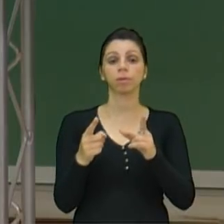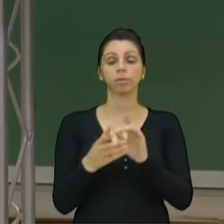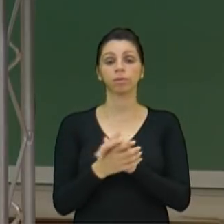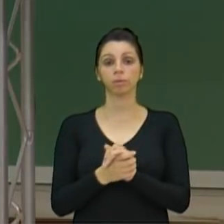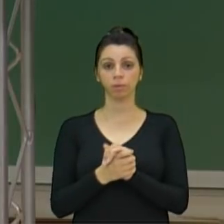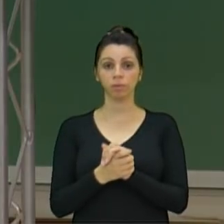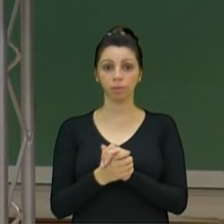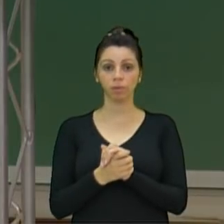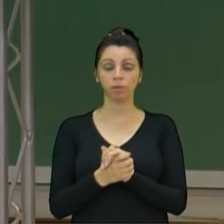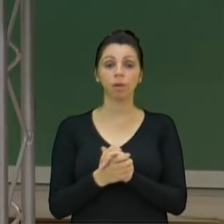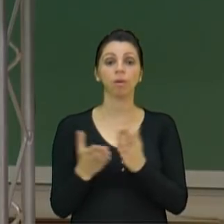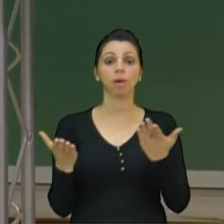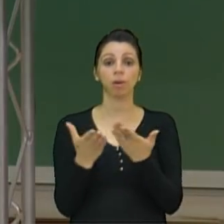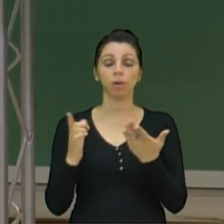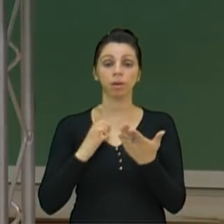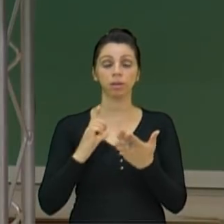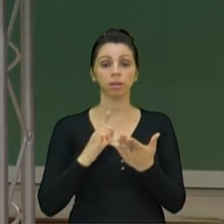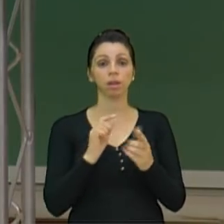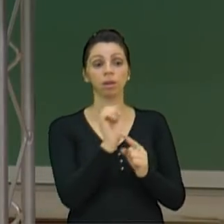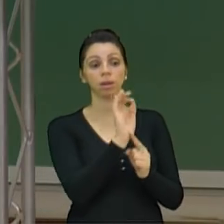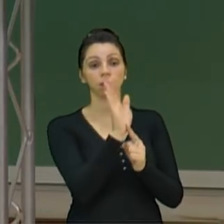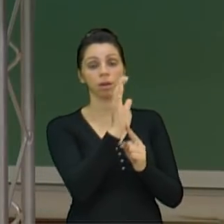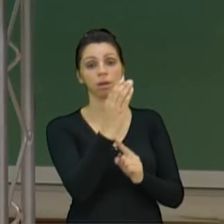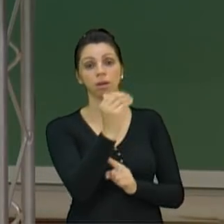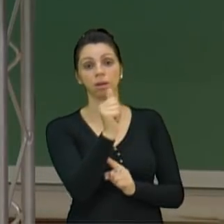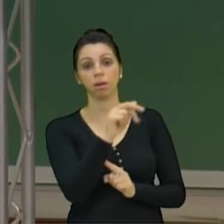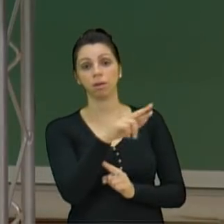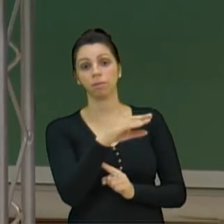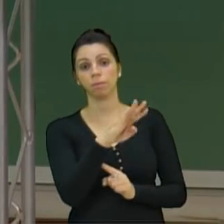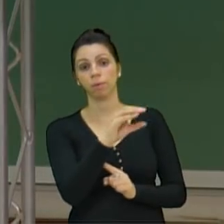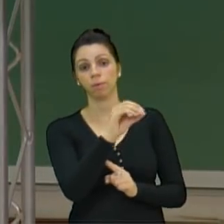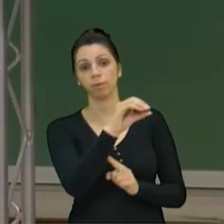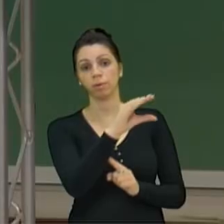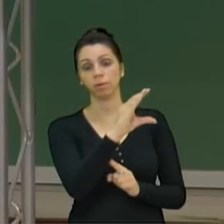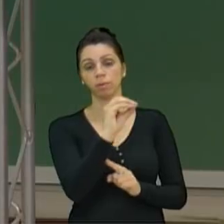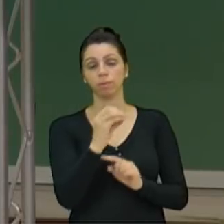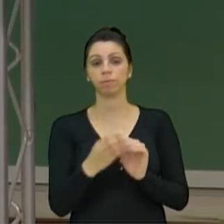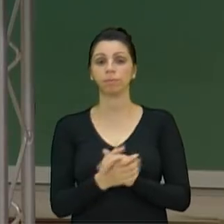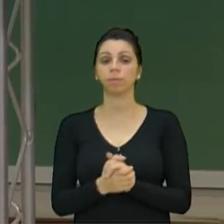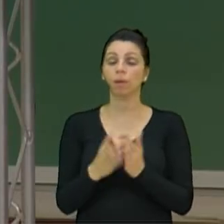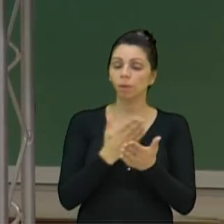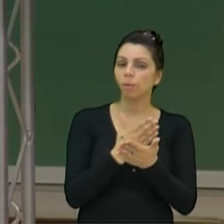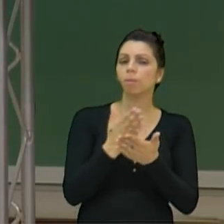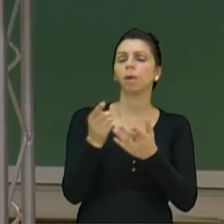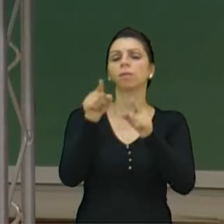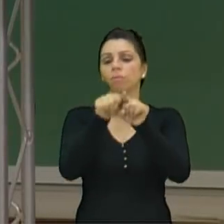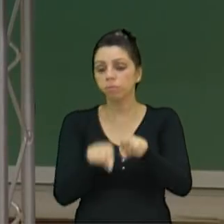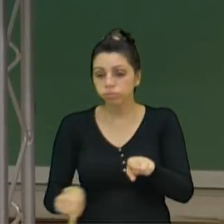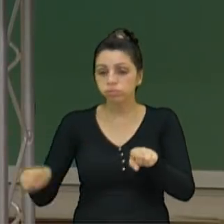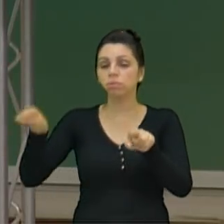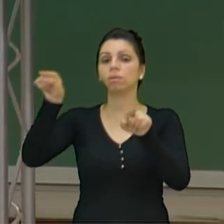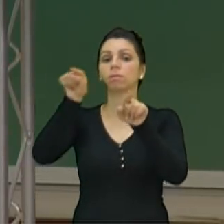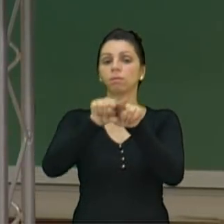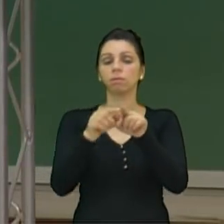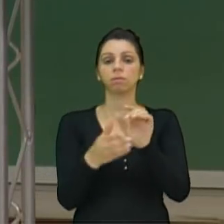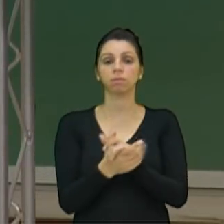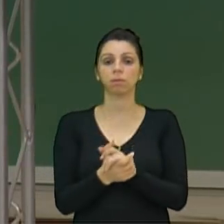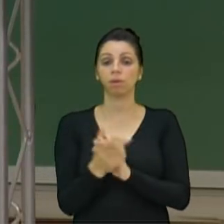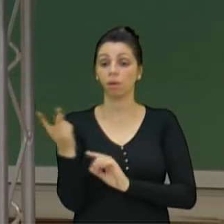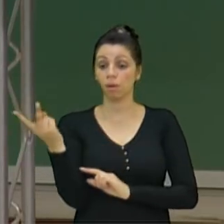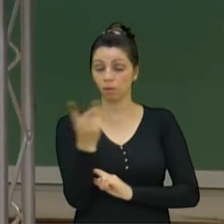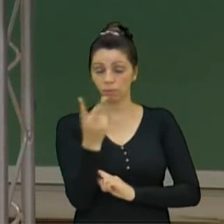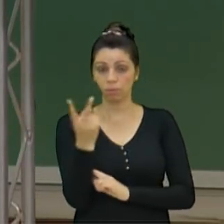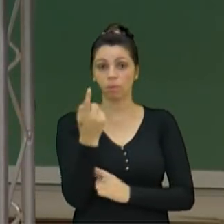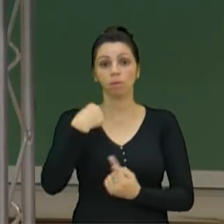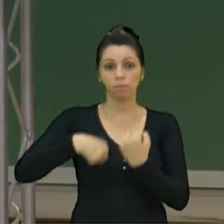porque agora ele estará carregado de gás carbônico, né? E aí começa tudo novamente. Então, ambas acontecem o